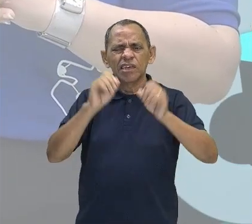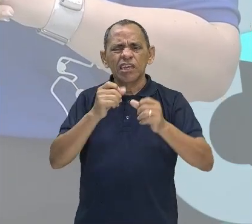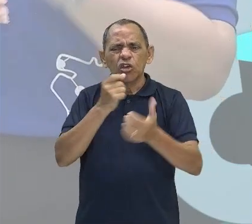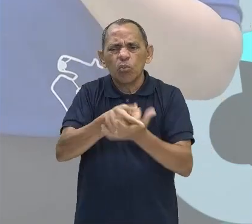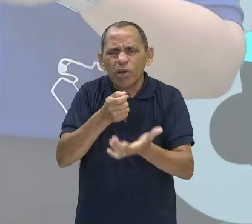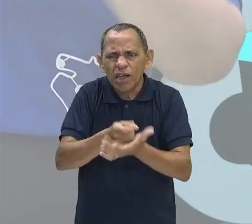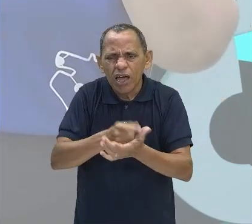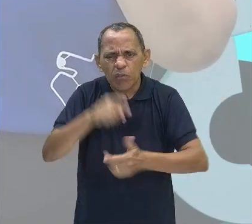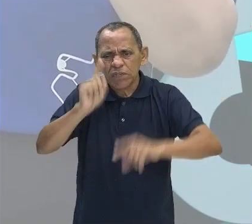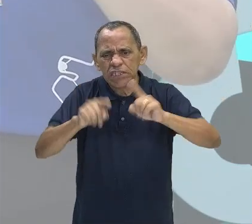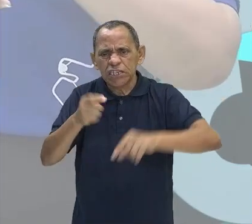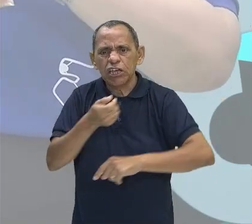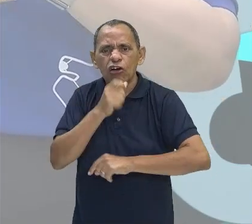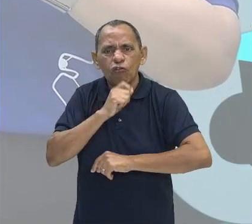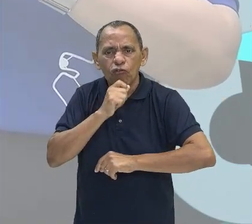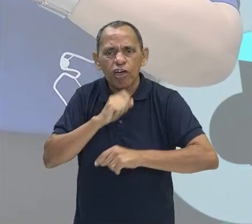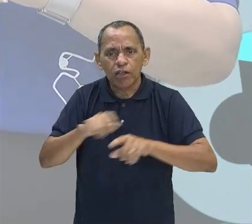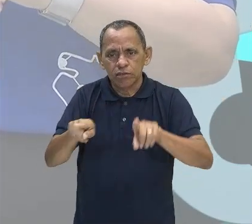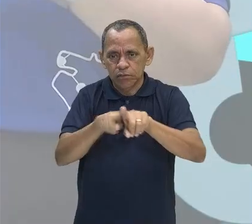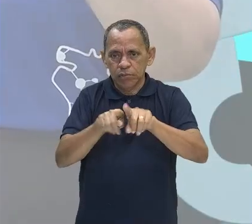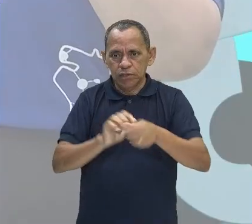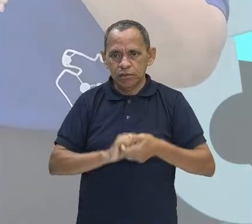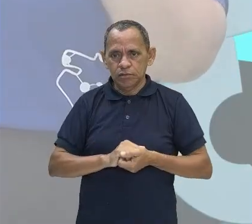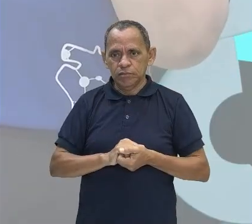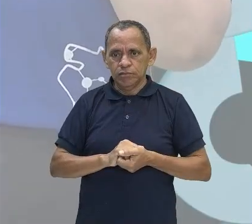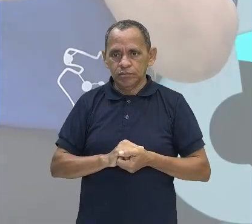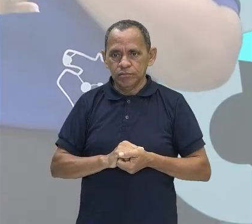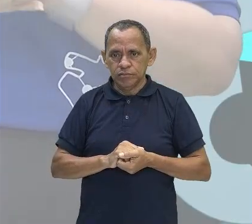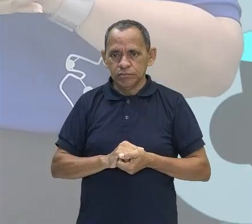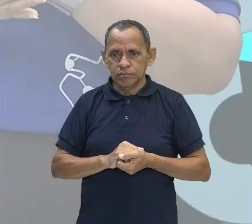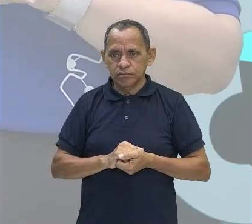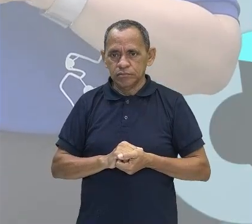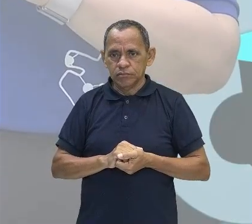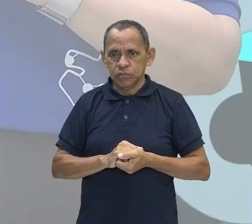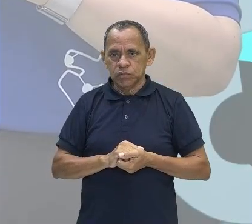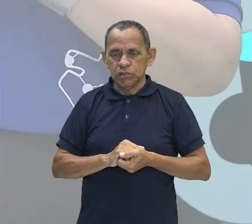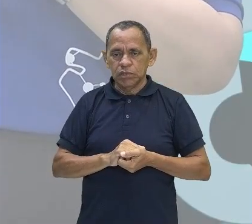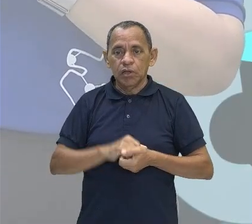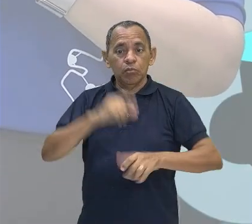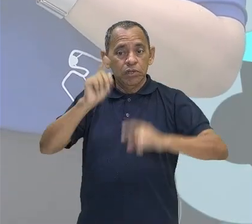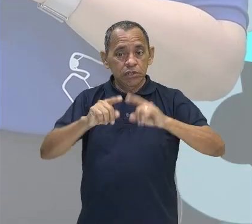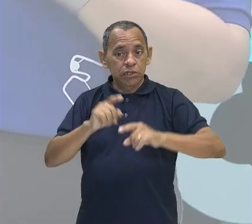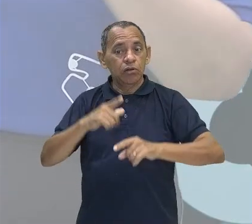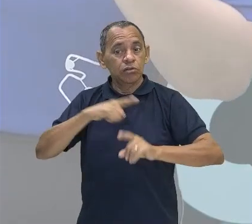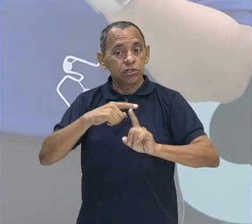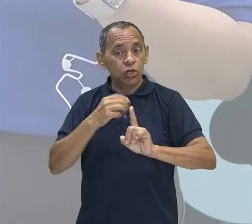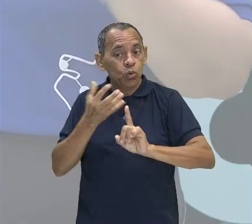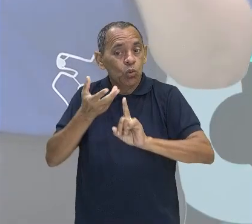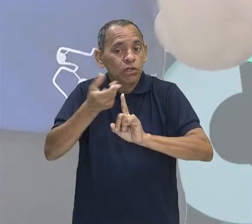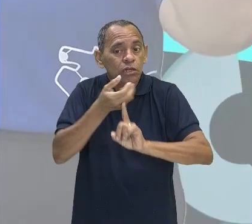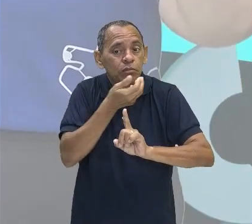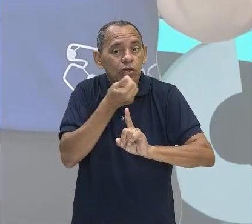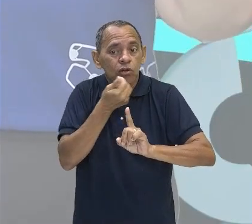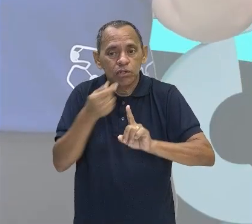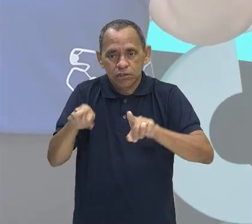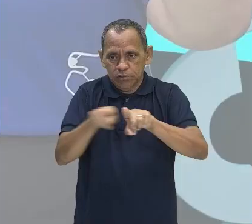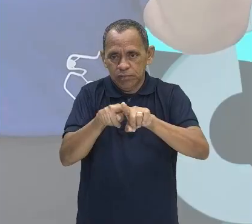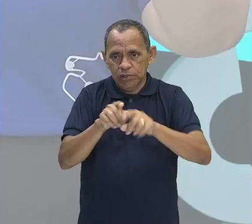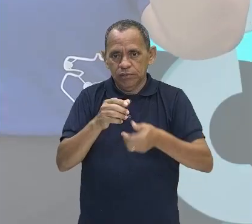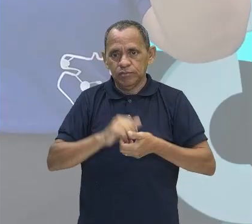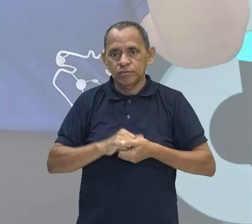melhor? Ou um produto que está mais fresco, então, quem tem melhor qualidade, correto? Então,